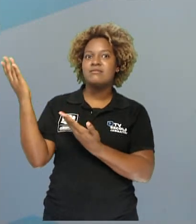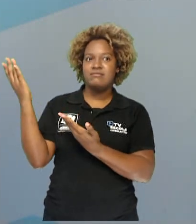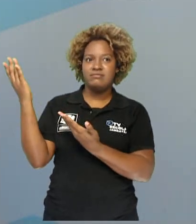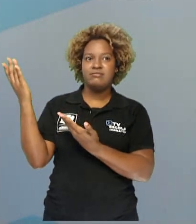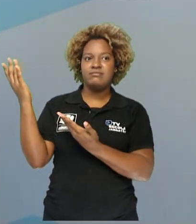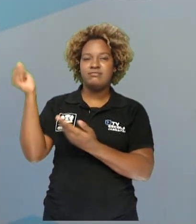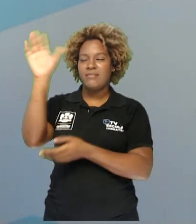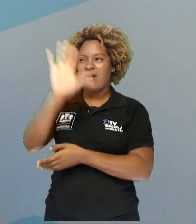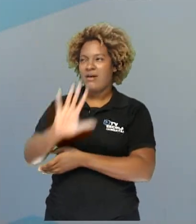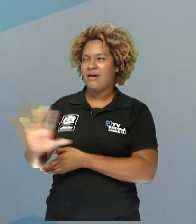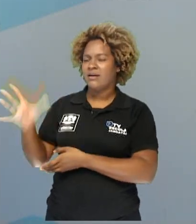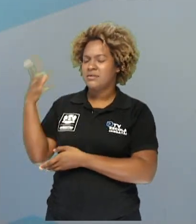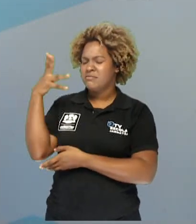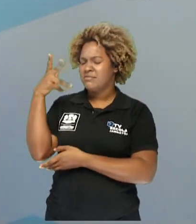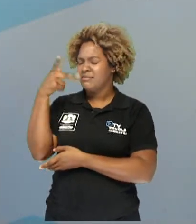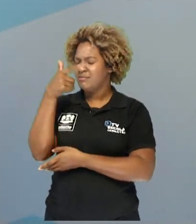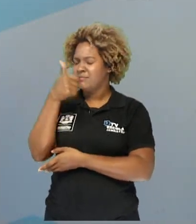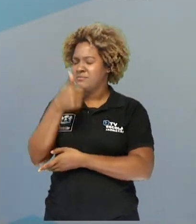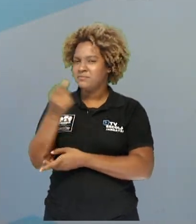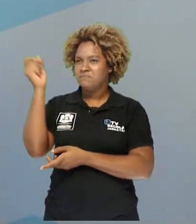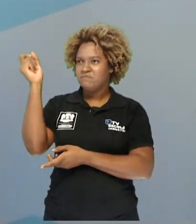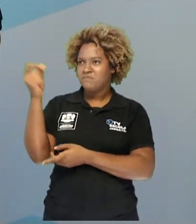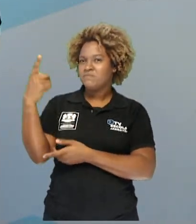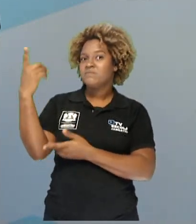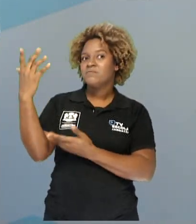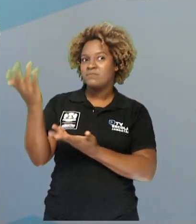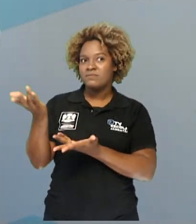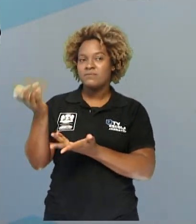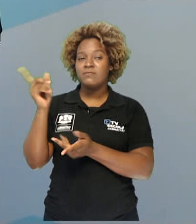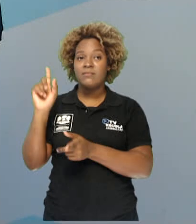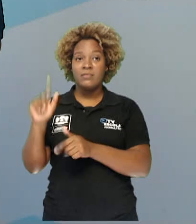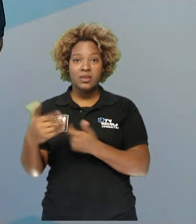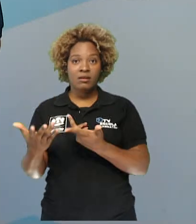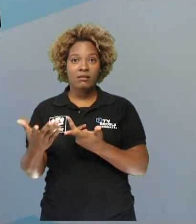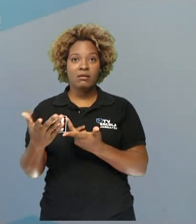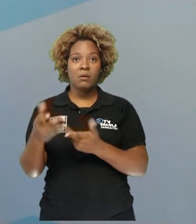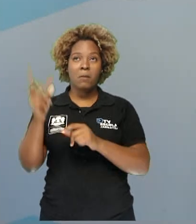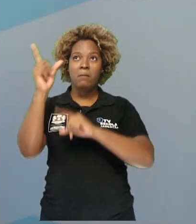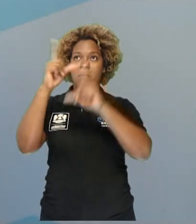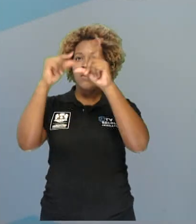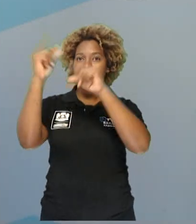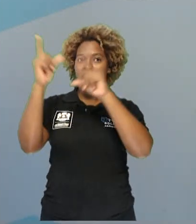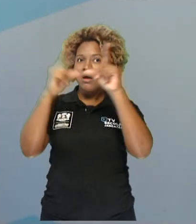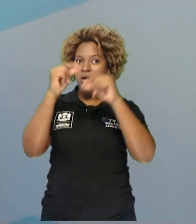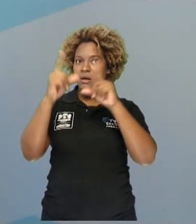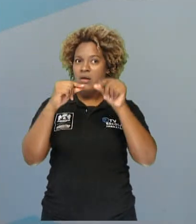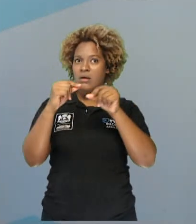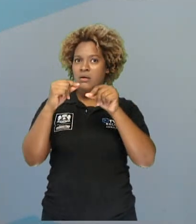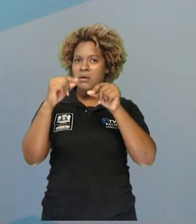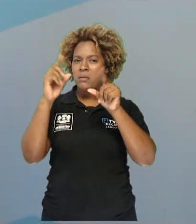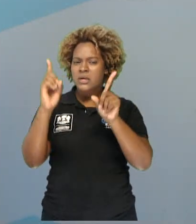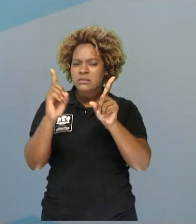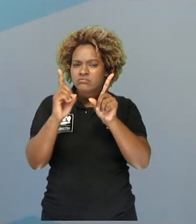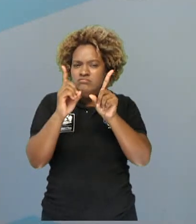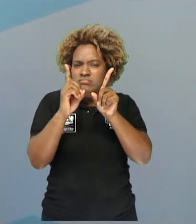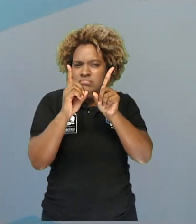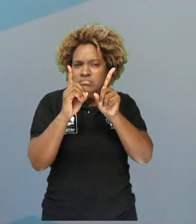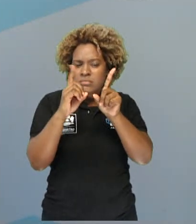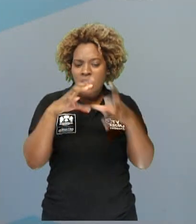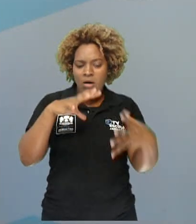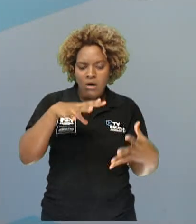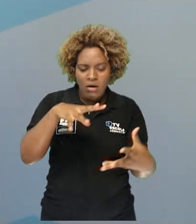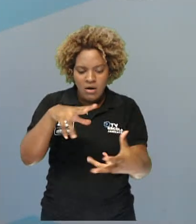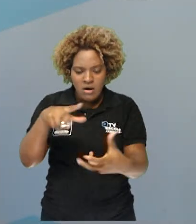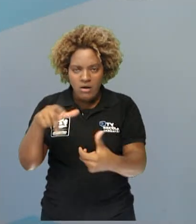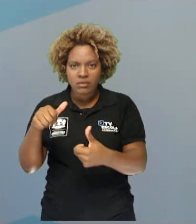Olha que imagem linda. O Sol, ele é uma estrela, a mais próxima da Terra